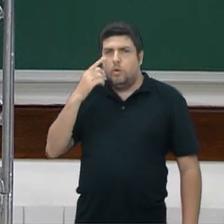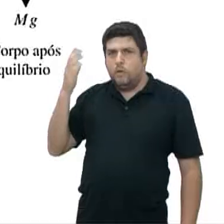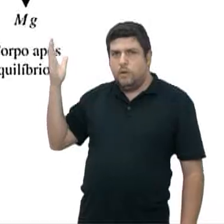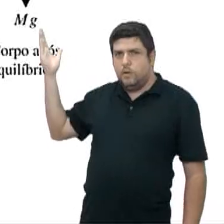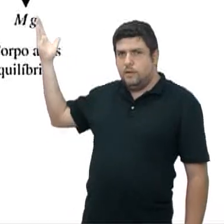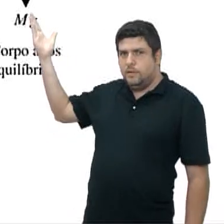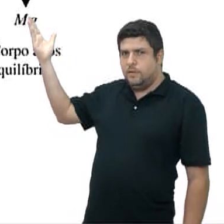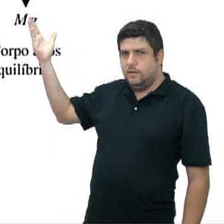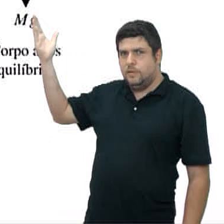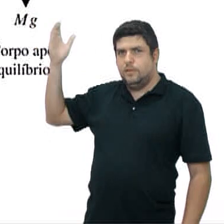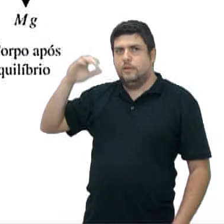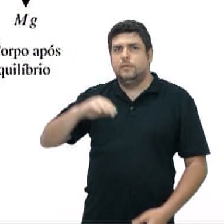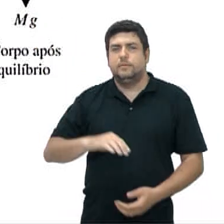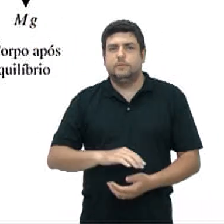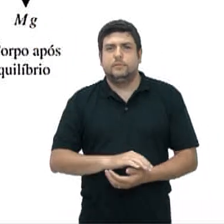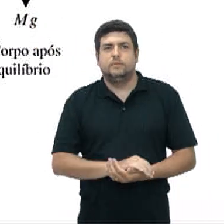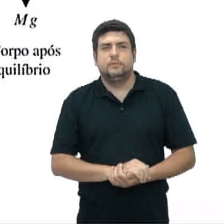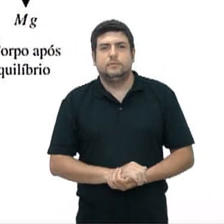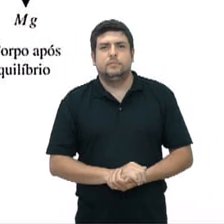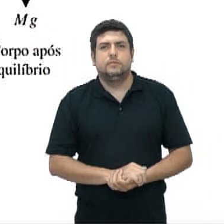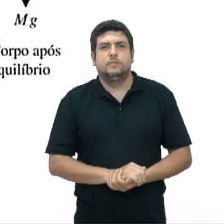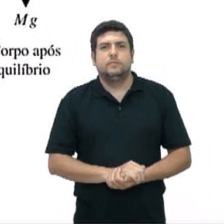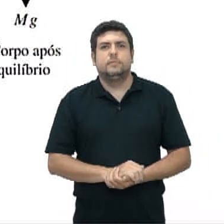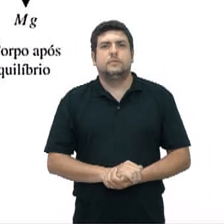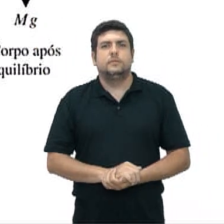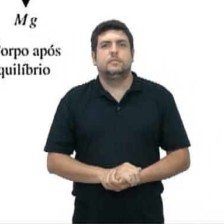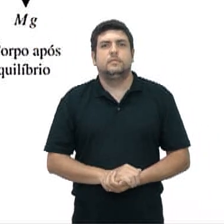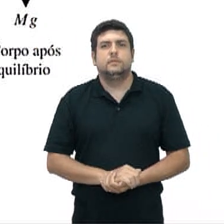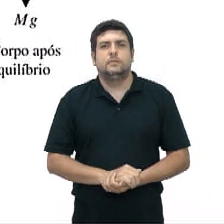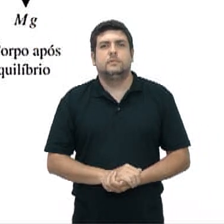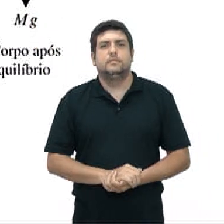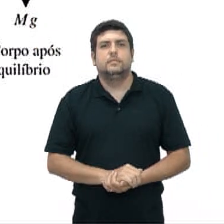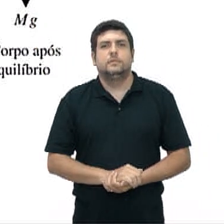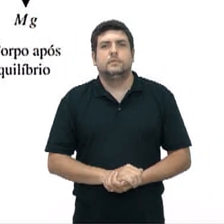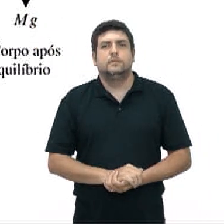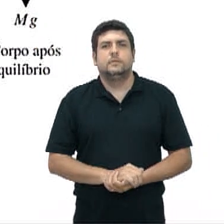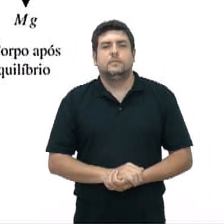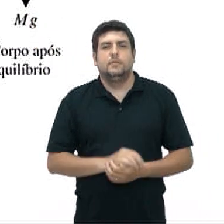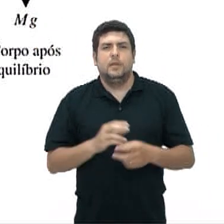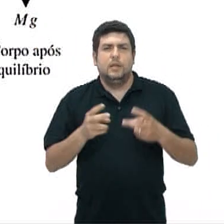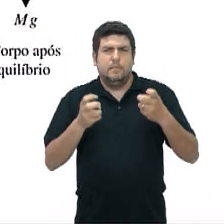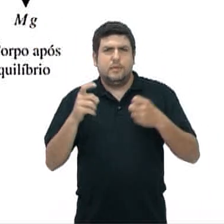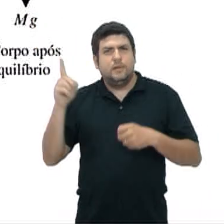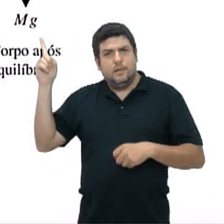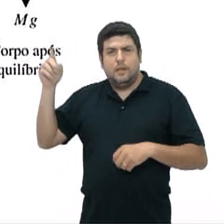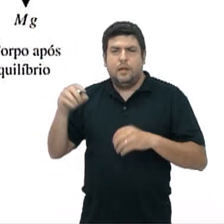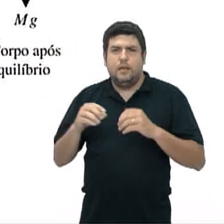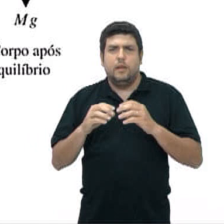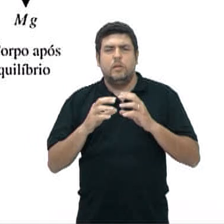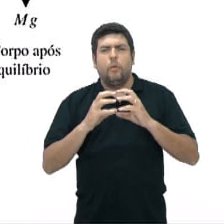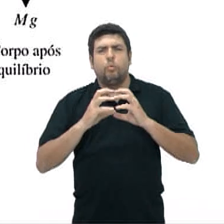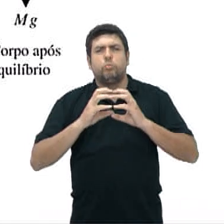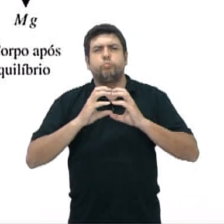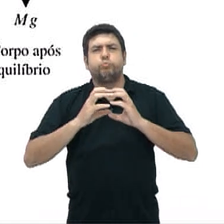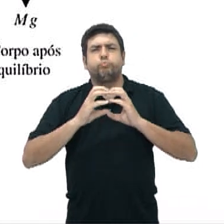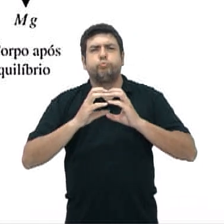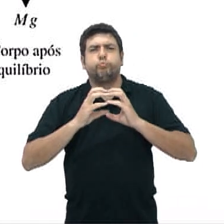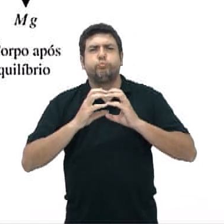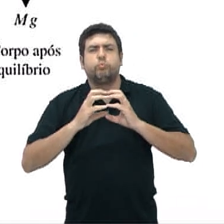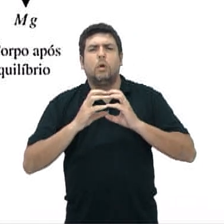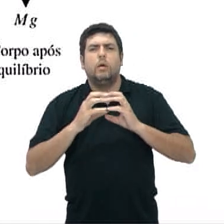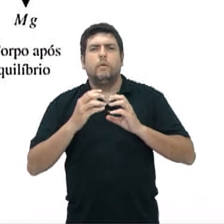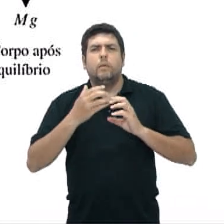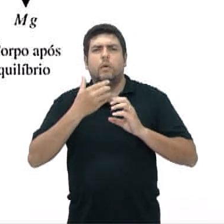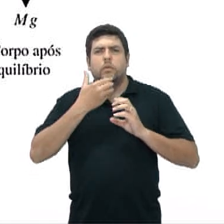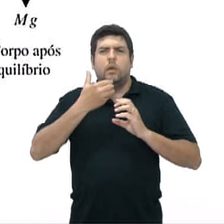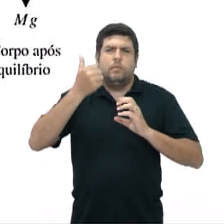vocês. Gente, quando o nosso paraquedista aqui, eu representei com uma bolinha, né? Porque nada, coisa mais boa que representar as coisas com uma bolinha,